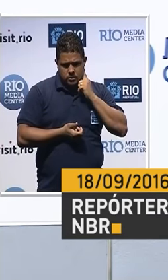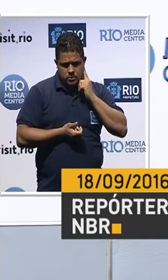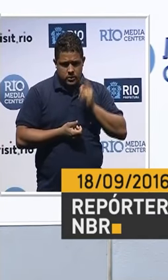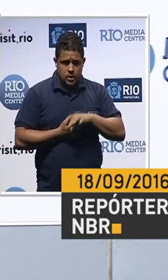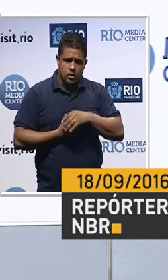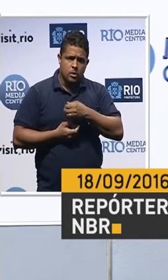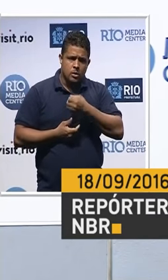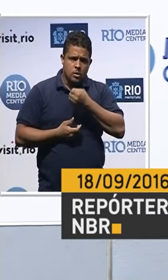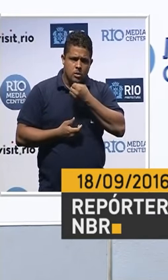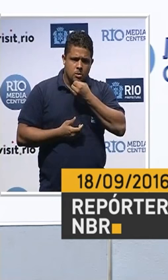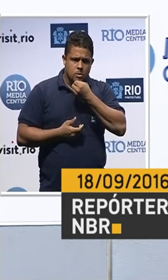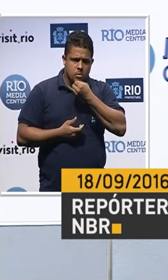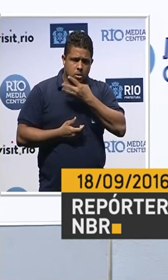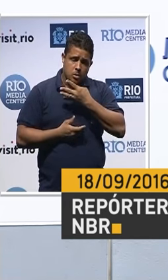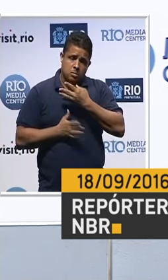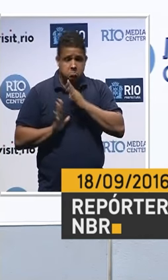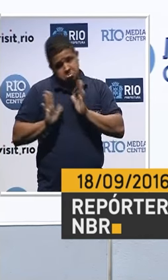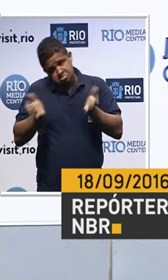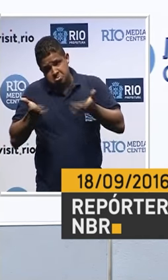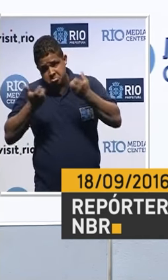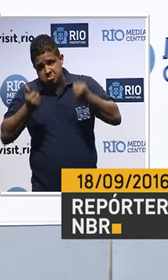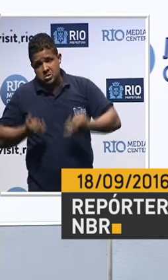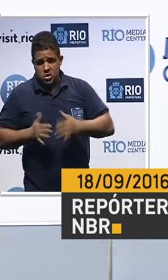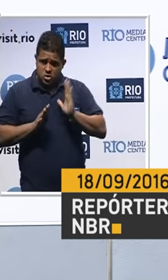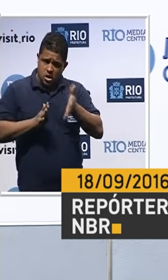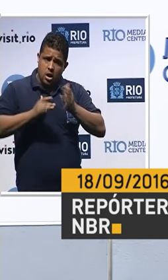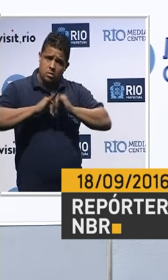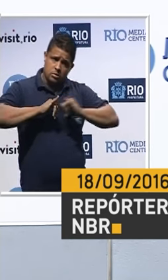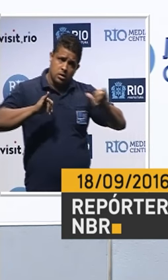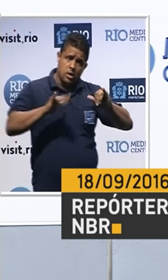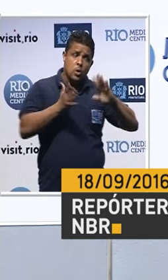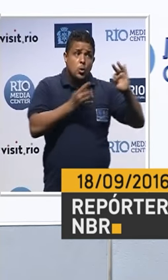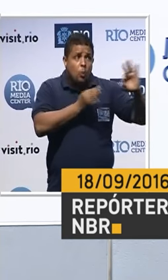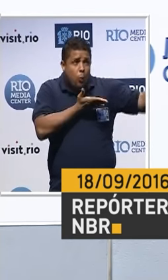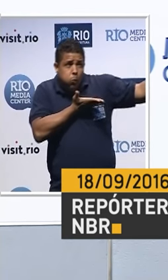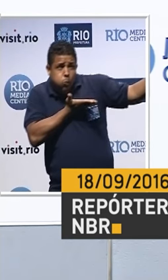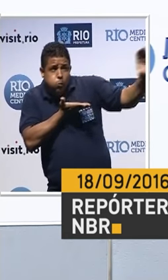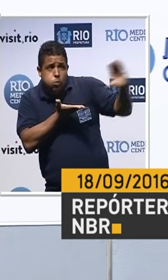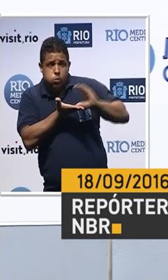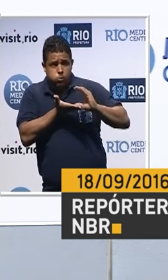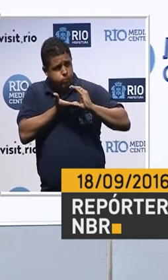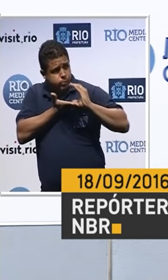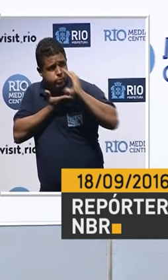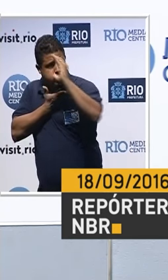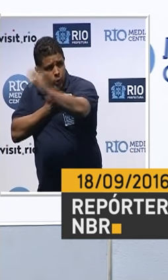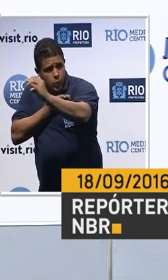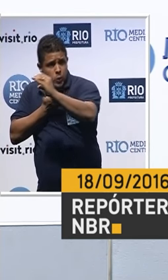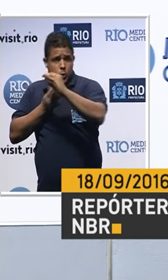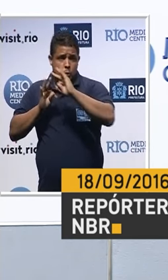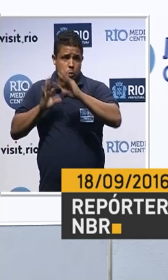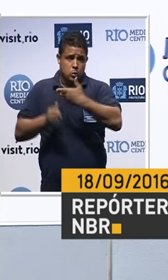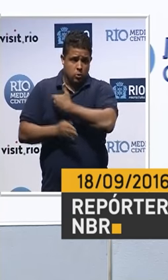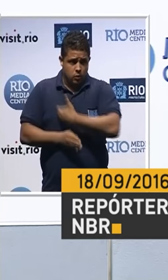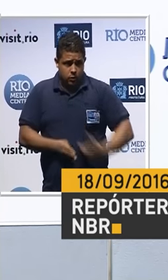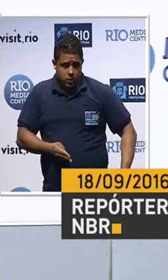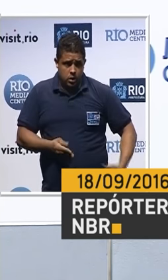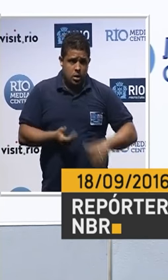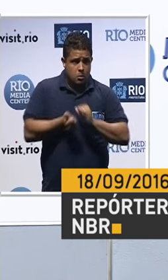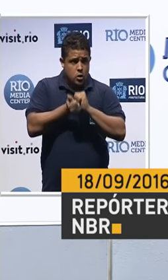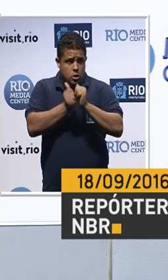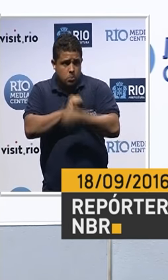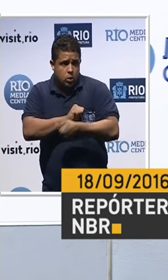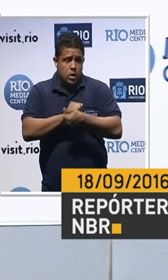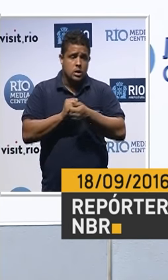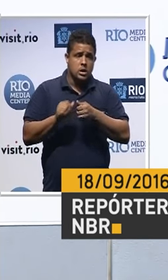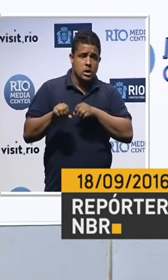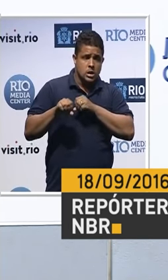em primeiro lugar, como eu disse, os investimentos para os programas voltados ao esporte educacional